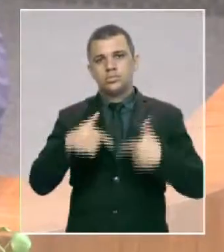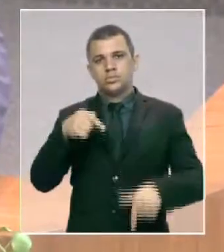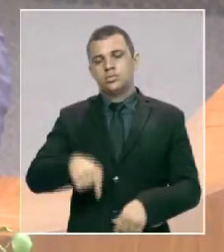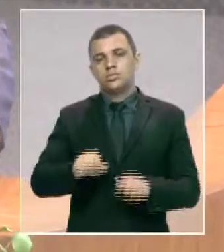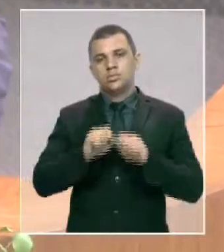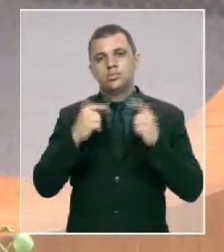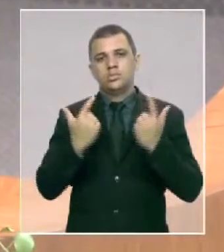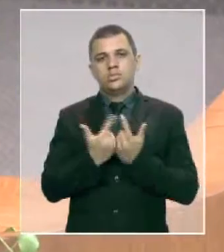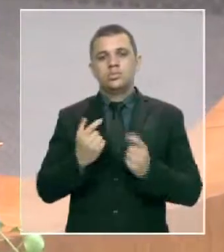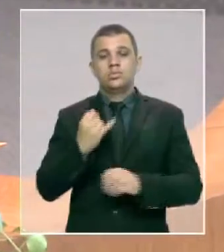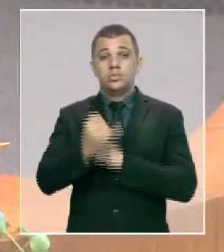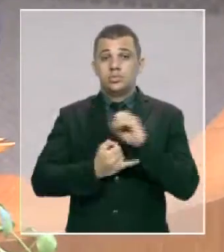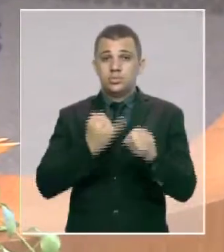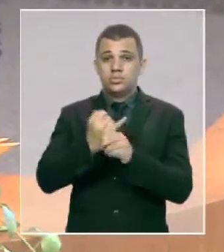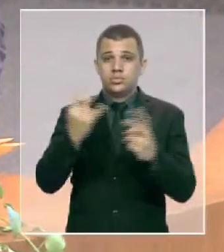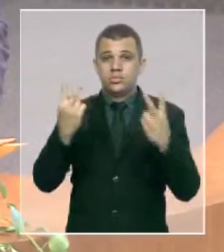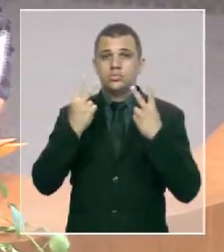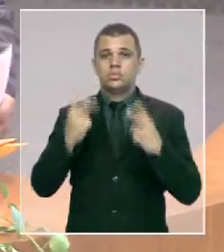internautas,